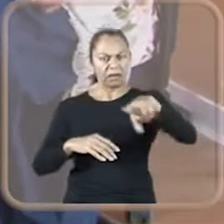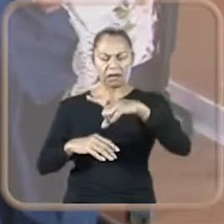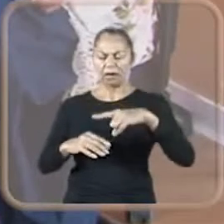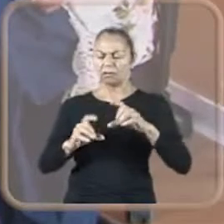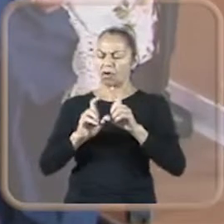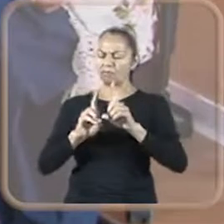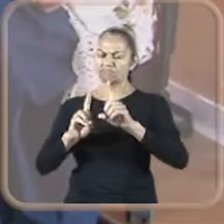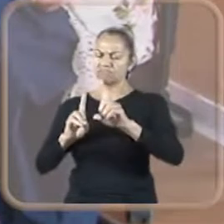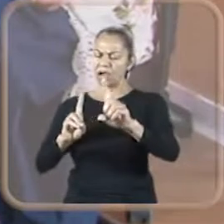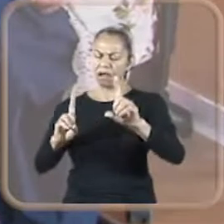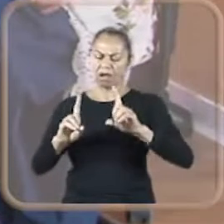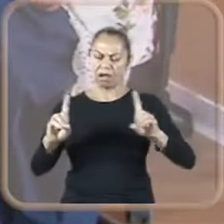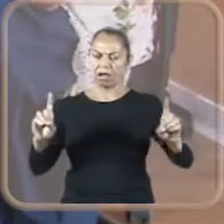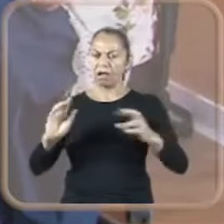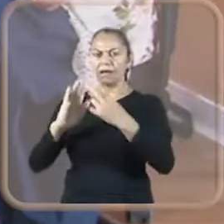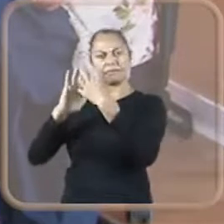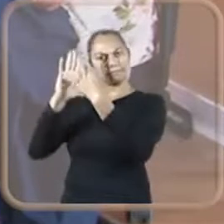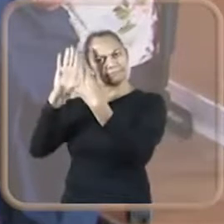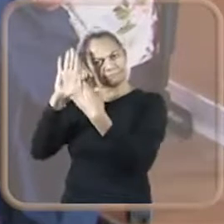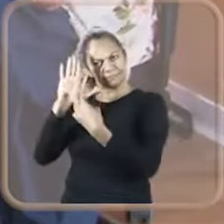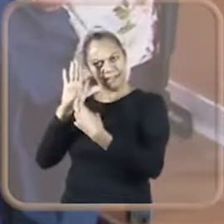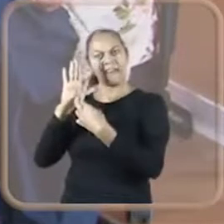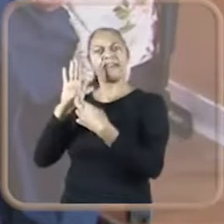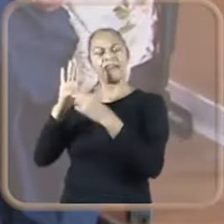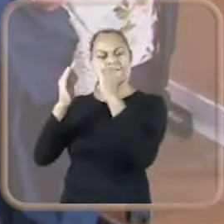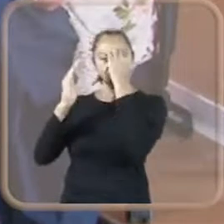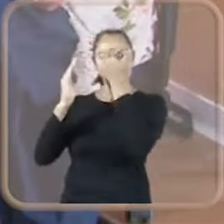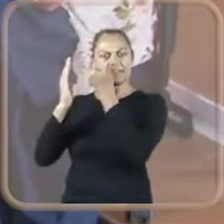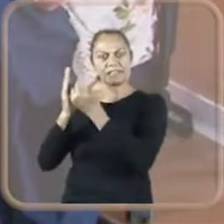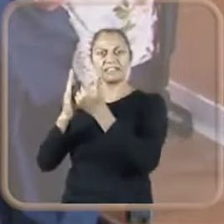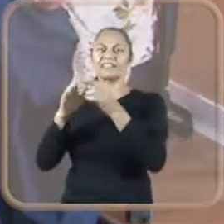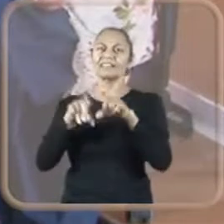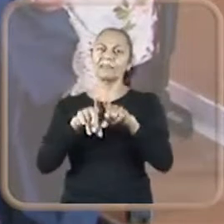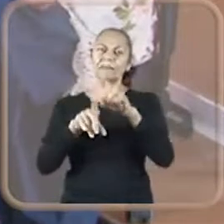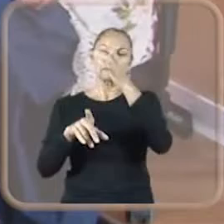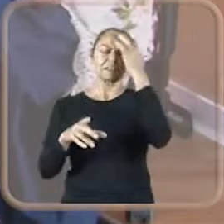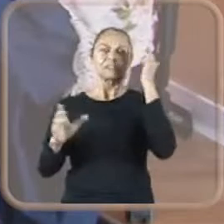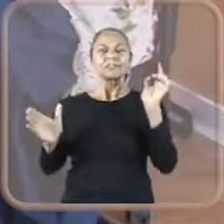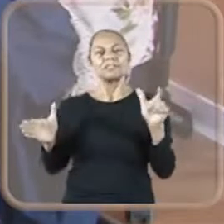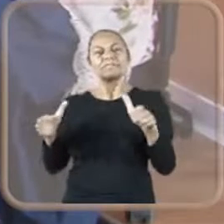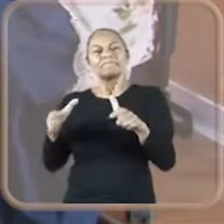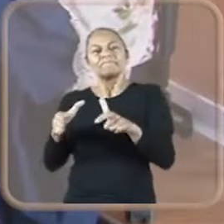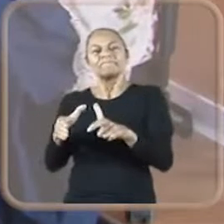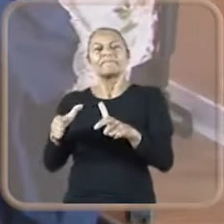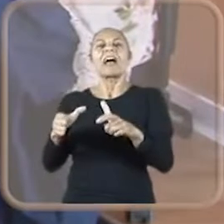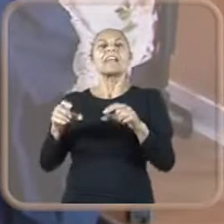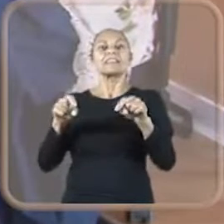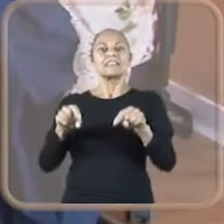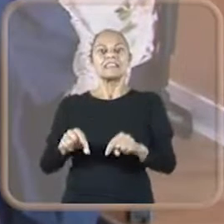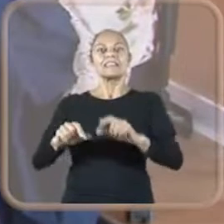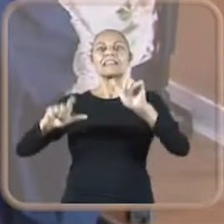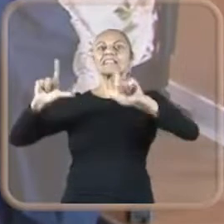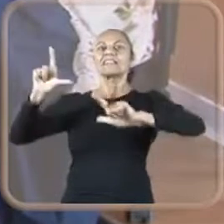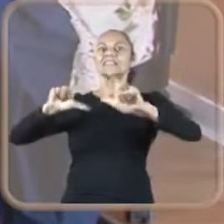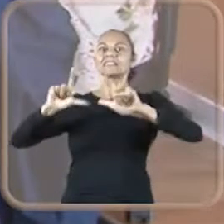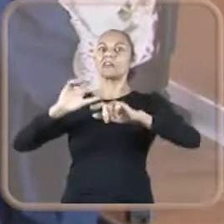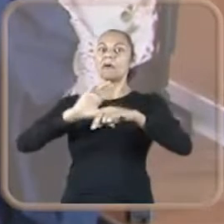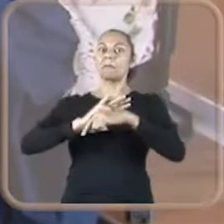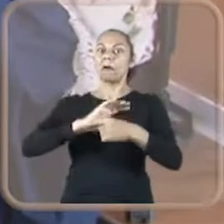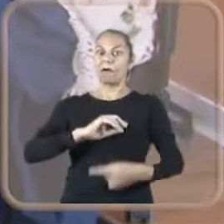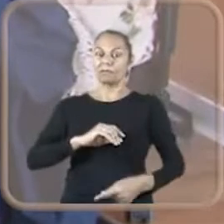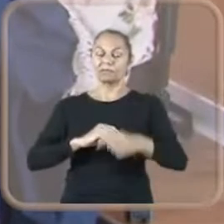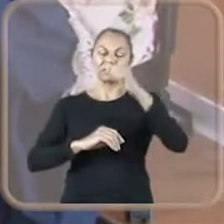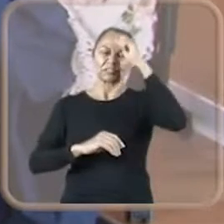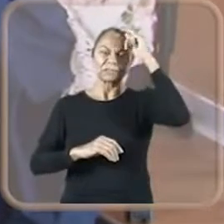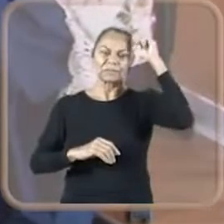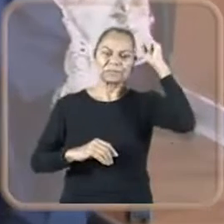segura e protocolar, seguindo todos os cuidados, a equipe reduzida aqui também no estúdio dos canais Dever em Casa na TV da Rede Municipal. Doutora